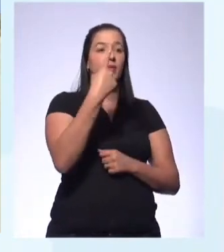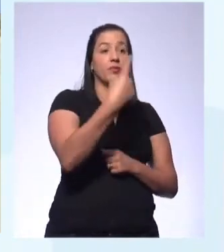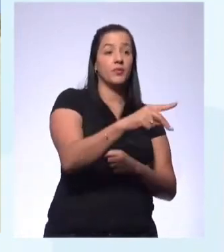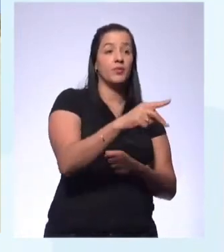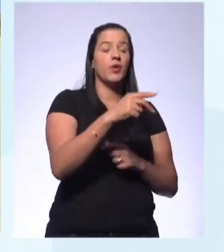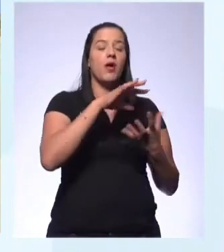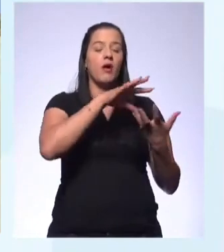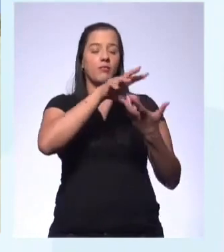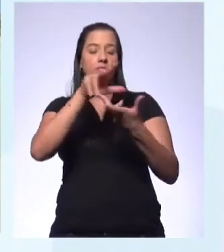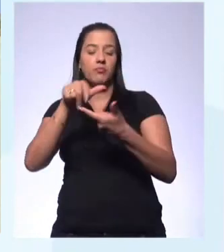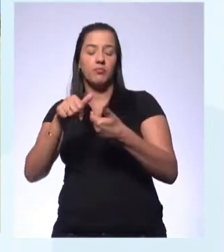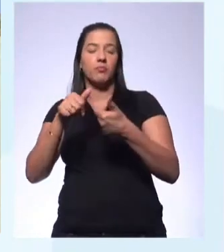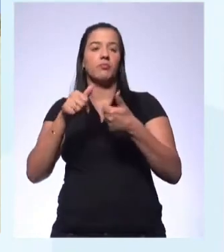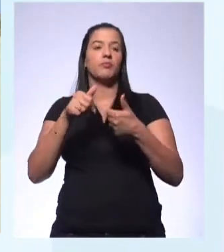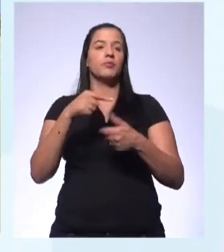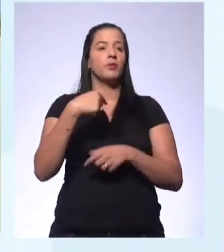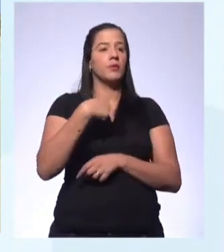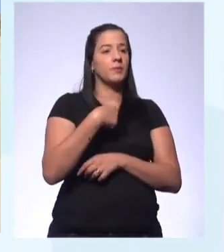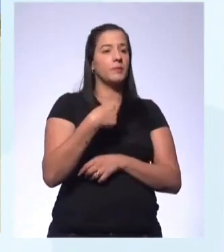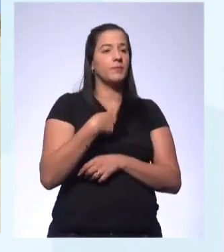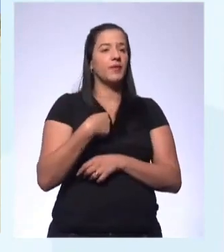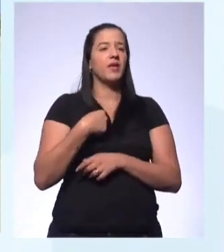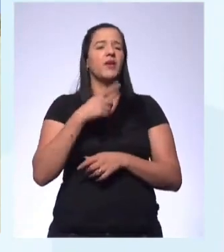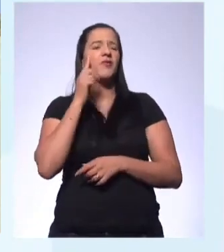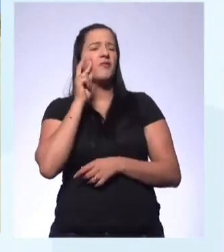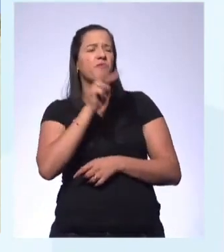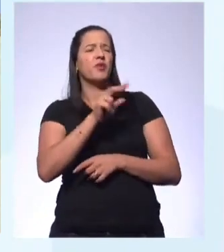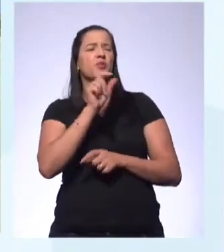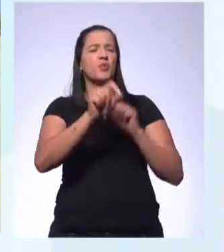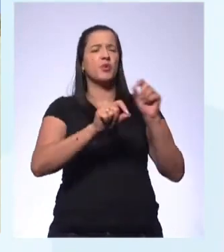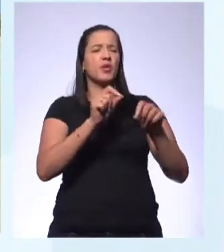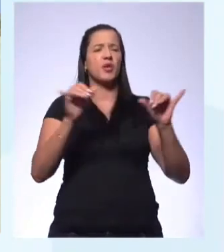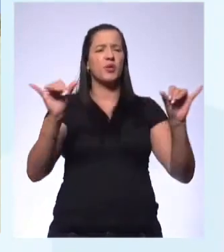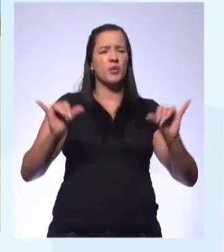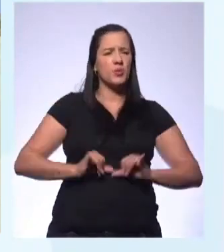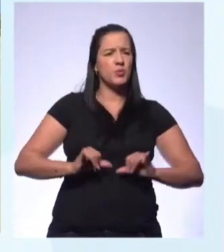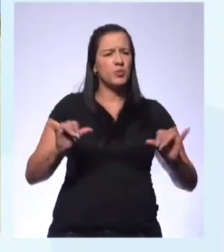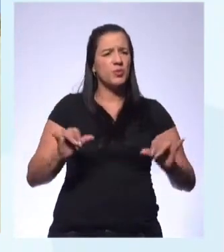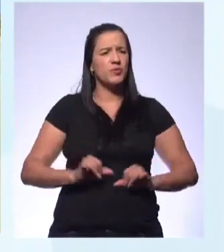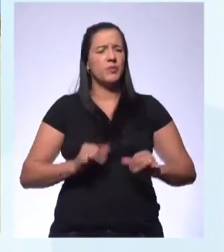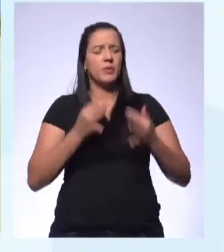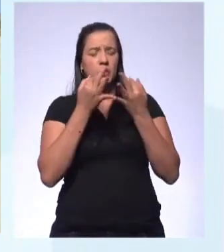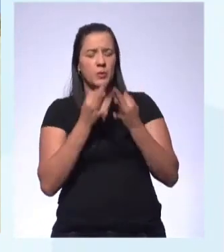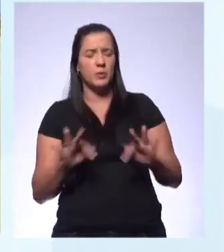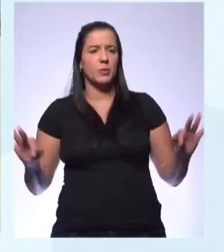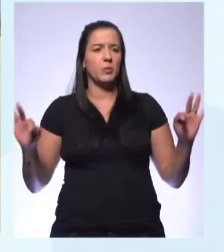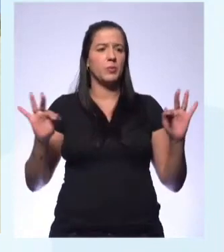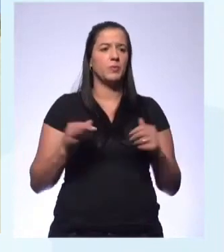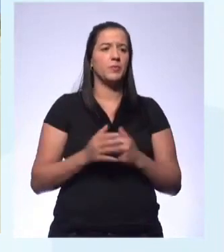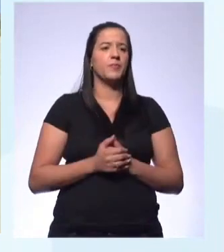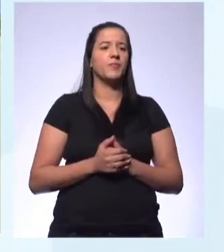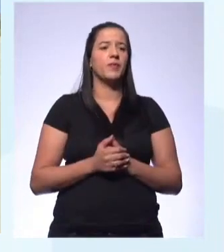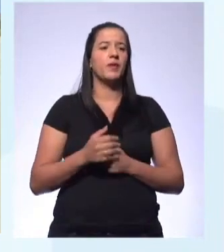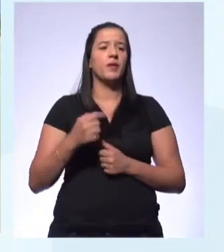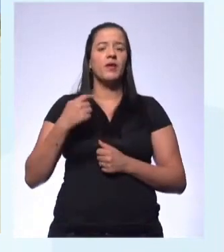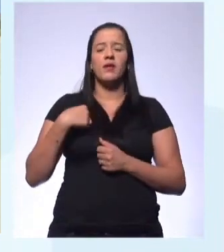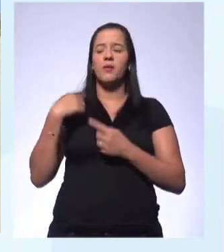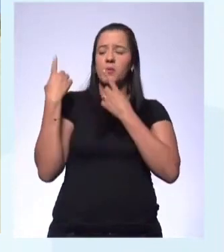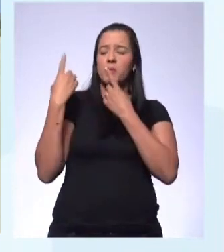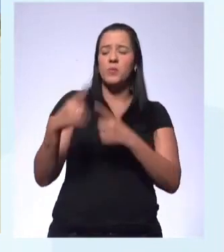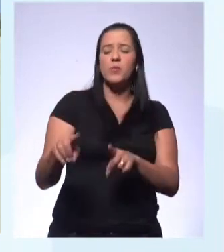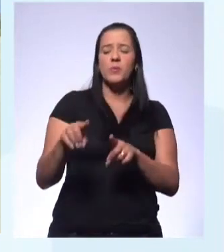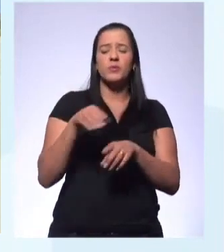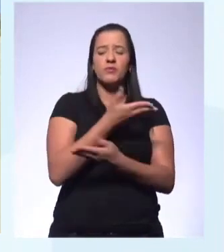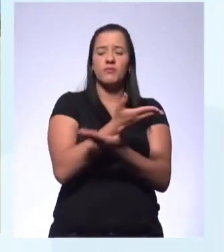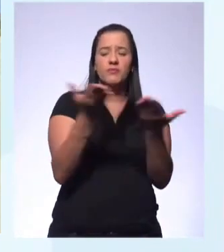bocas do mundo a mim, só me vêm dores e pragas, ó mar. Que mal te fiz, ó